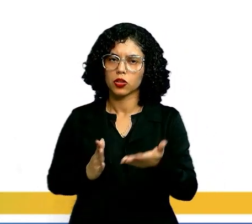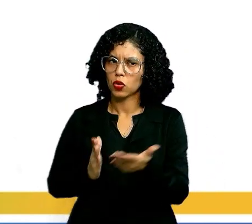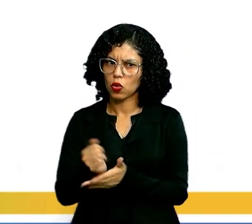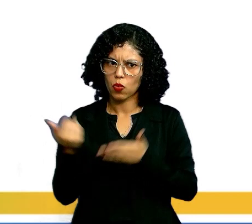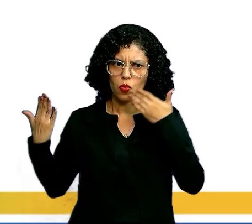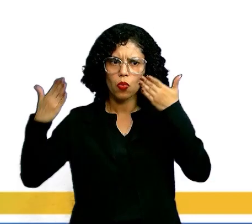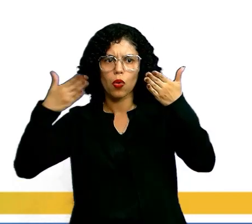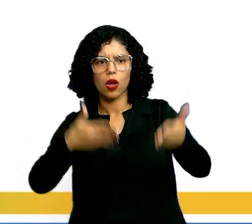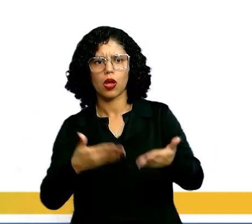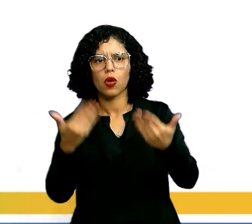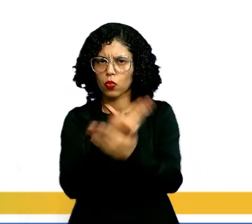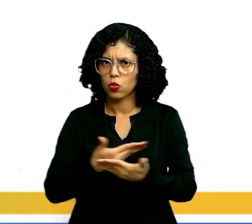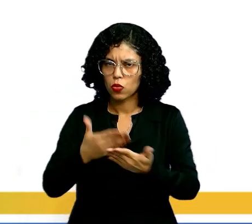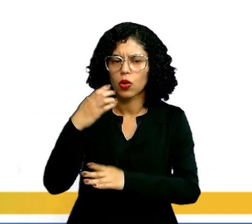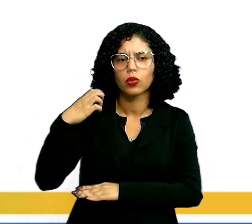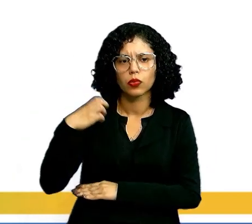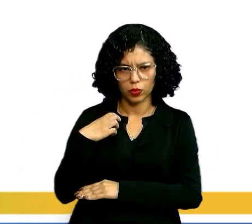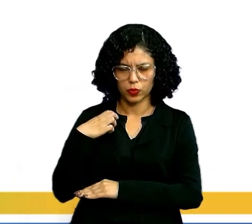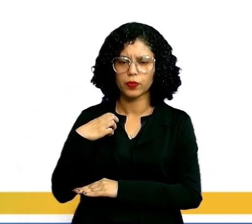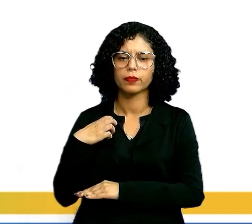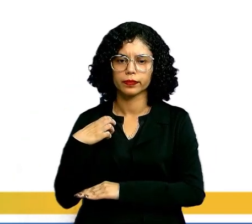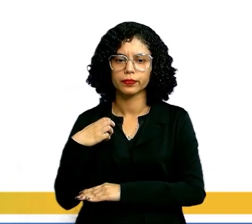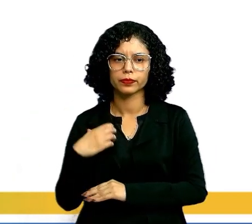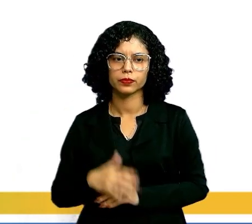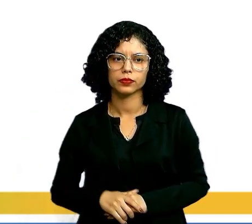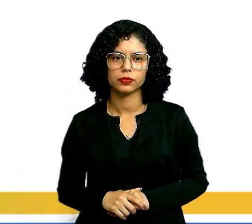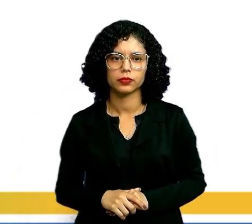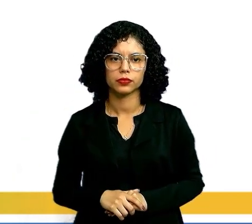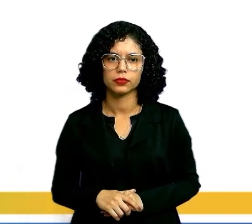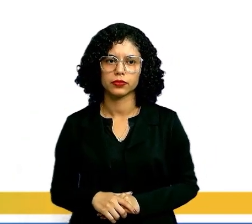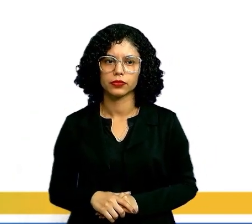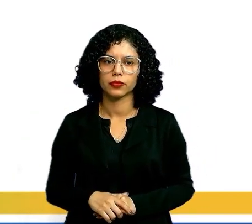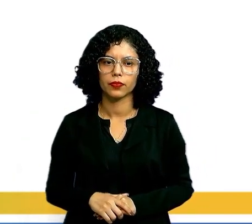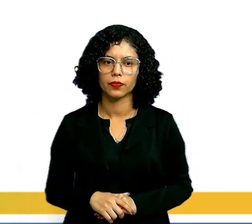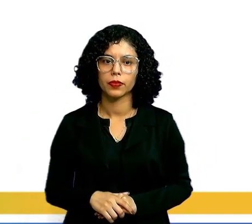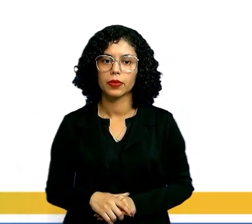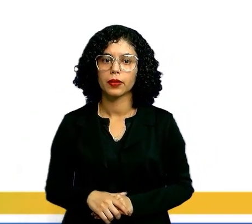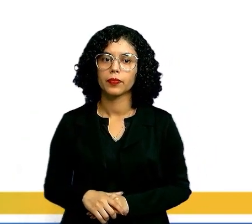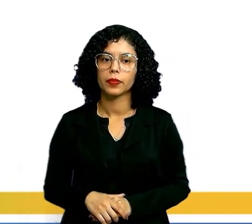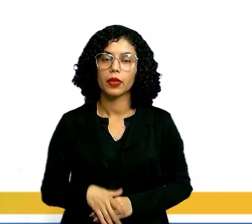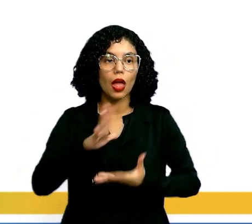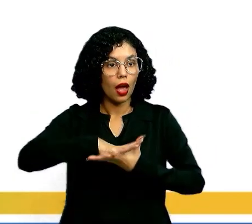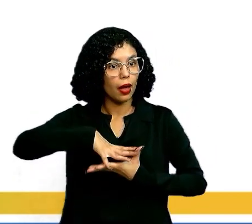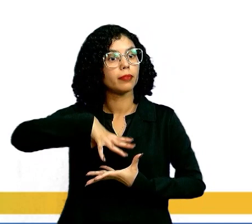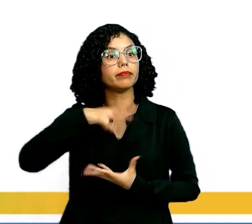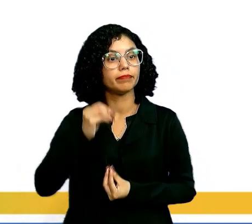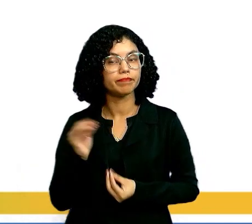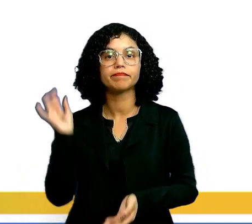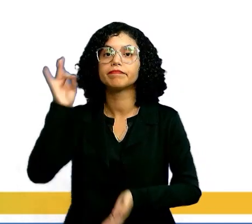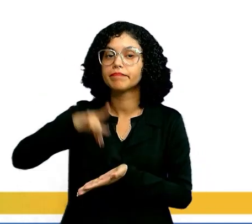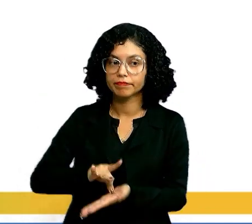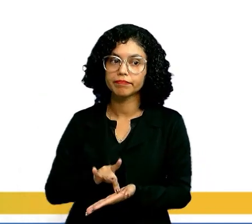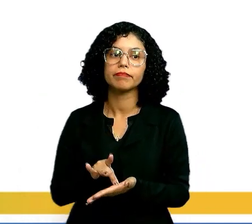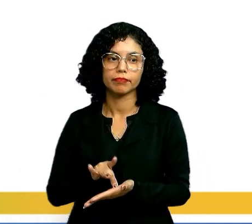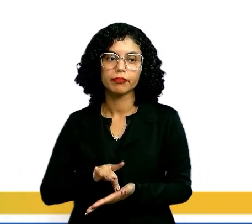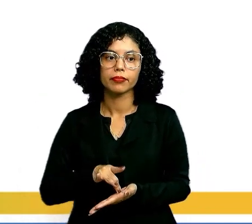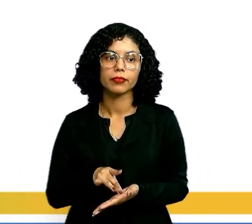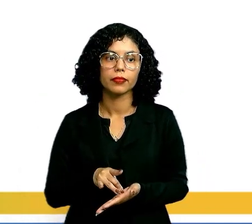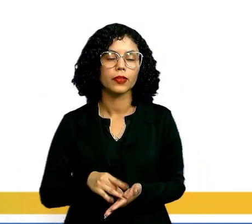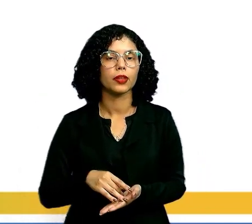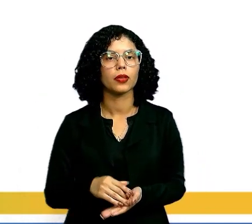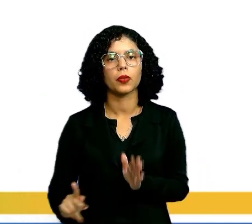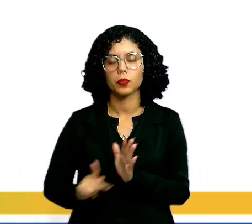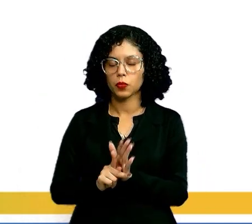existência deve ser tomado como foco da do do Cuidado ético esse elemento é a alma